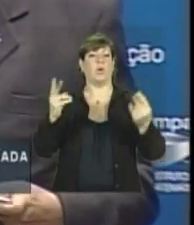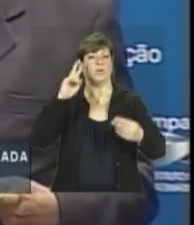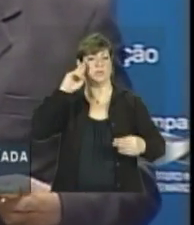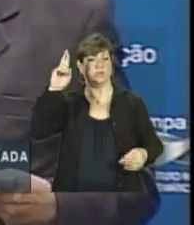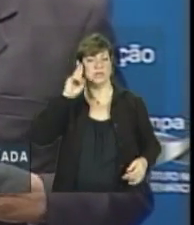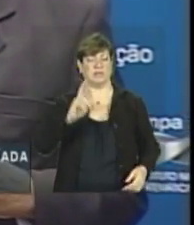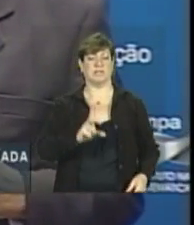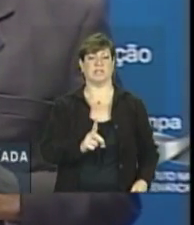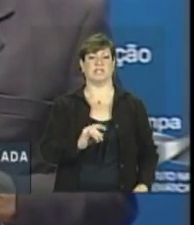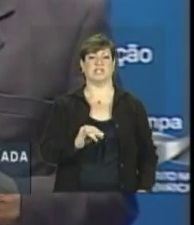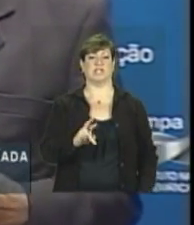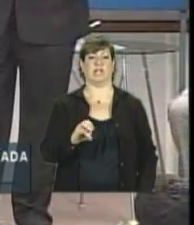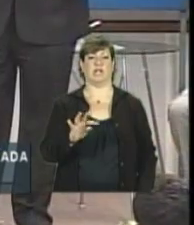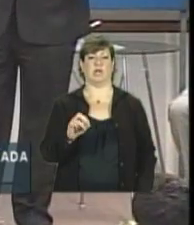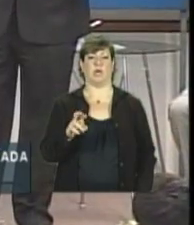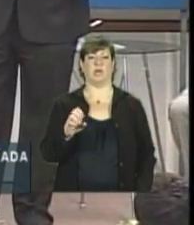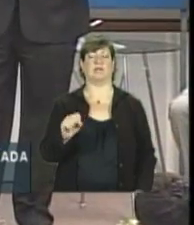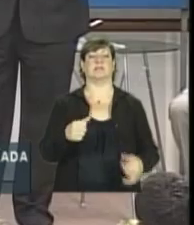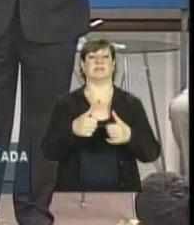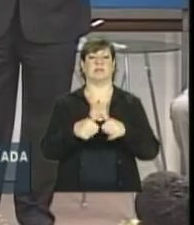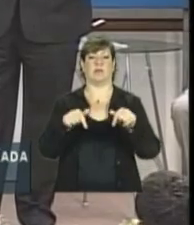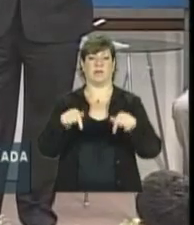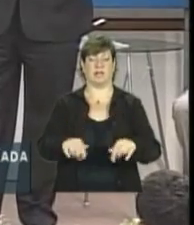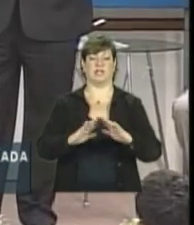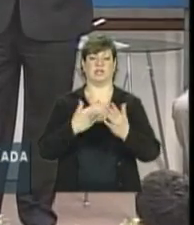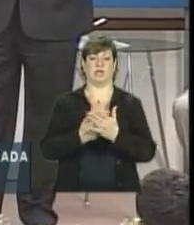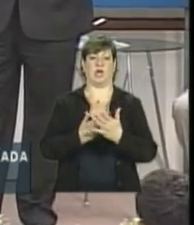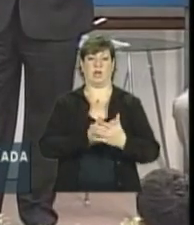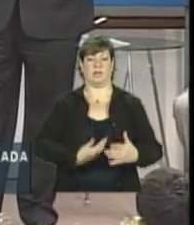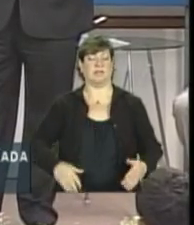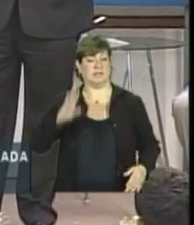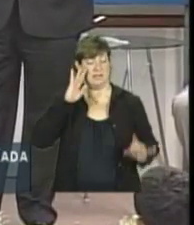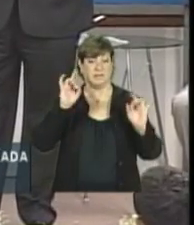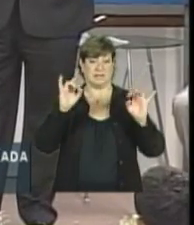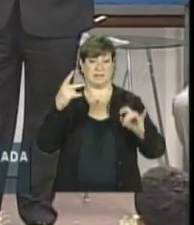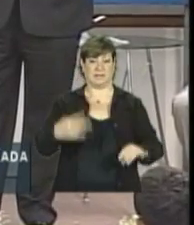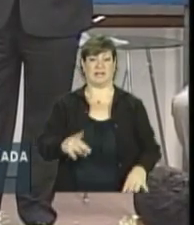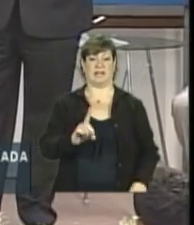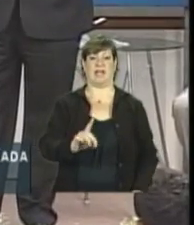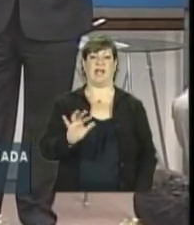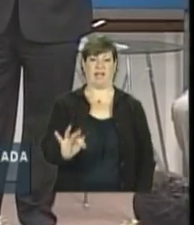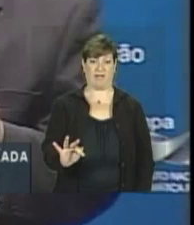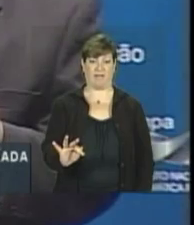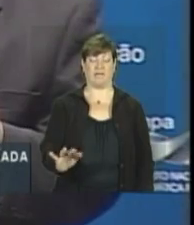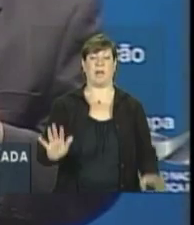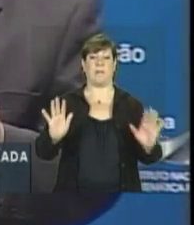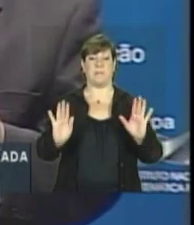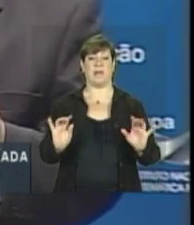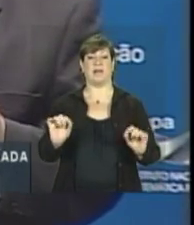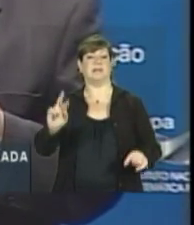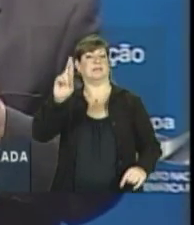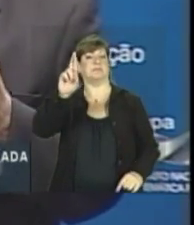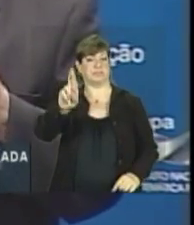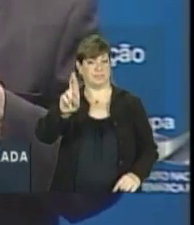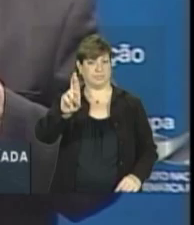escolas públicas que estão presentes aqui, diretores, especialmente do Distrito Federal, mas que